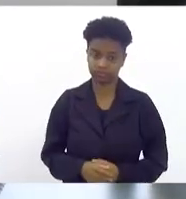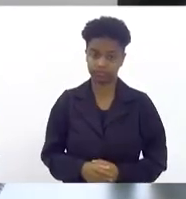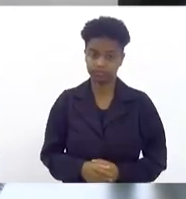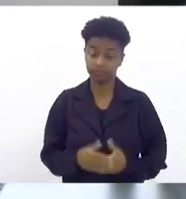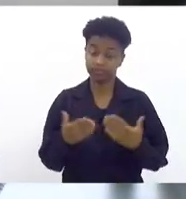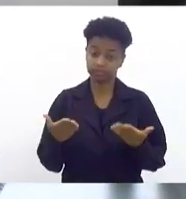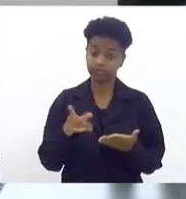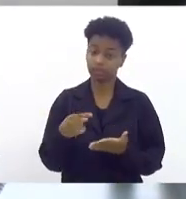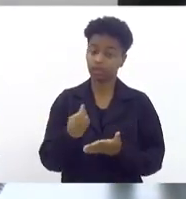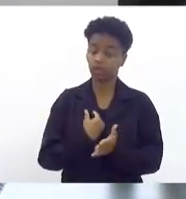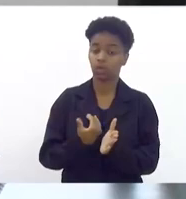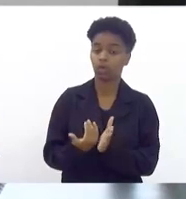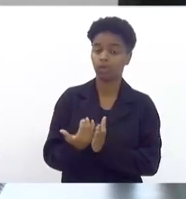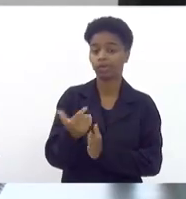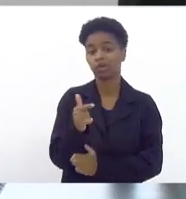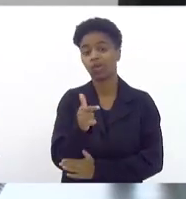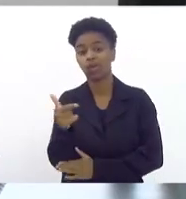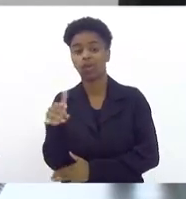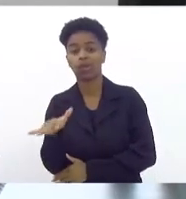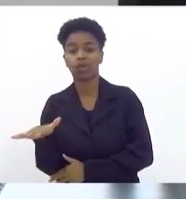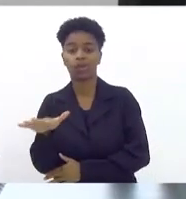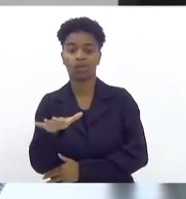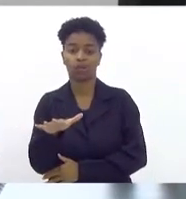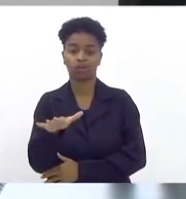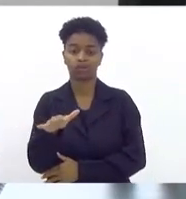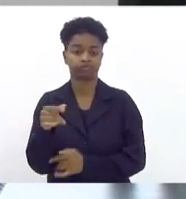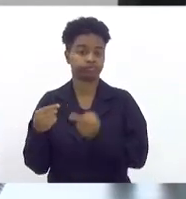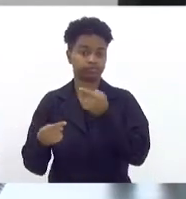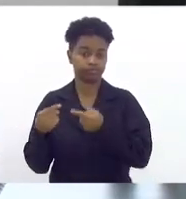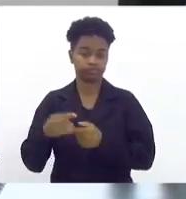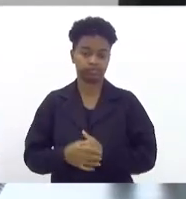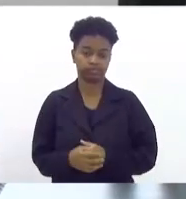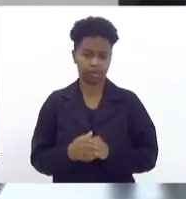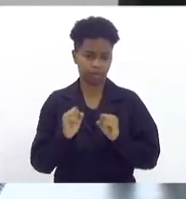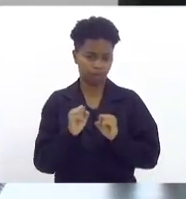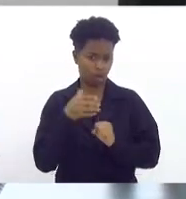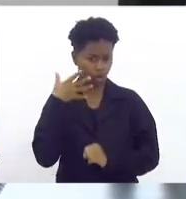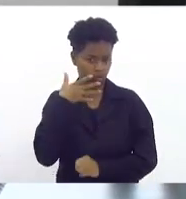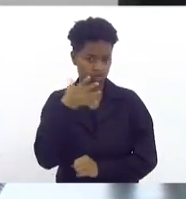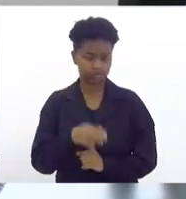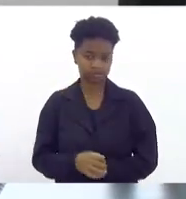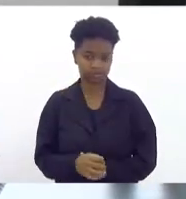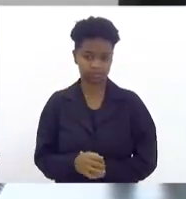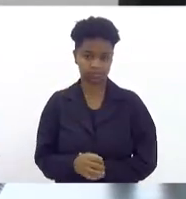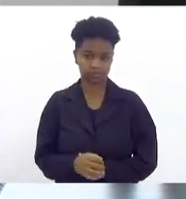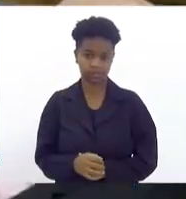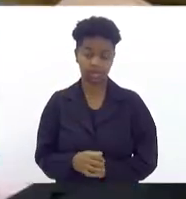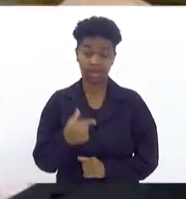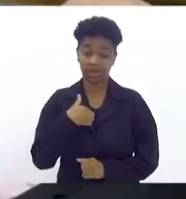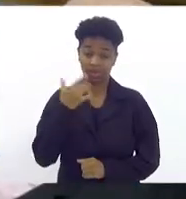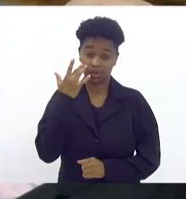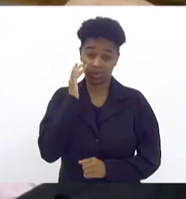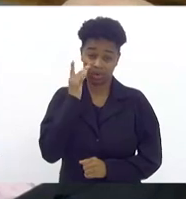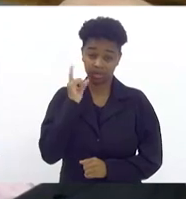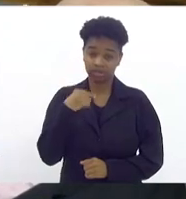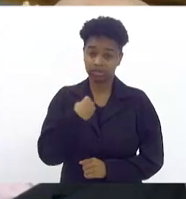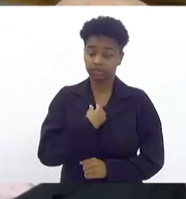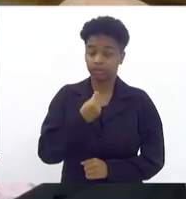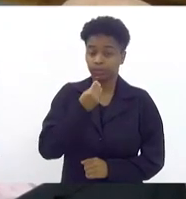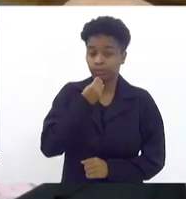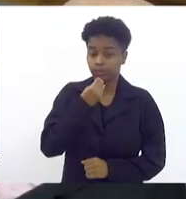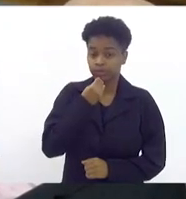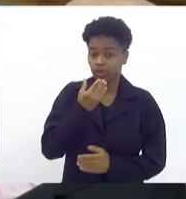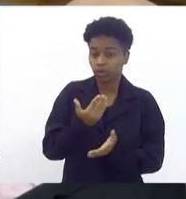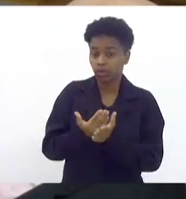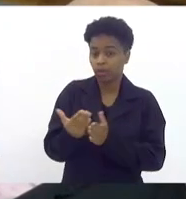gente já começa a entrar para um outro viés. Aliás, entendeu? Se me permite uma parte, deputado doutor Serginho. Eu acho que a gente podia começar a adotar como